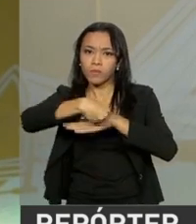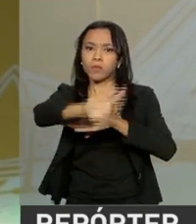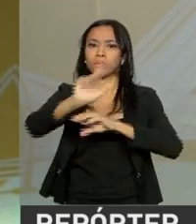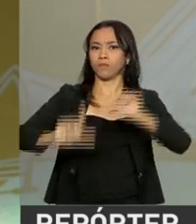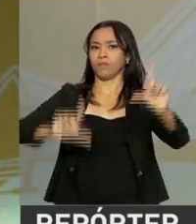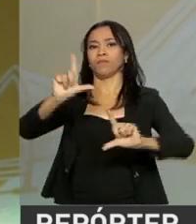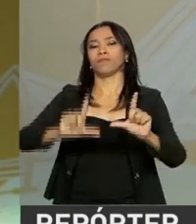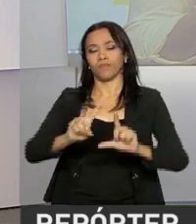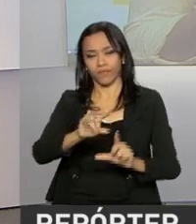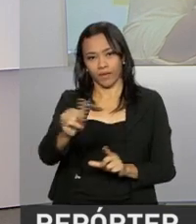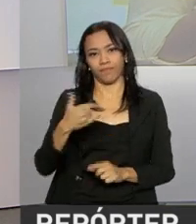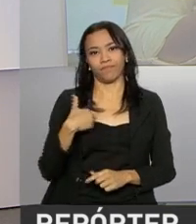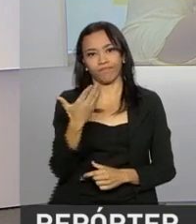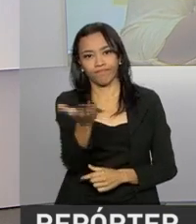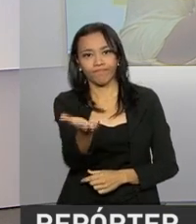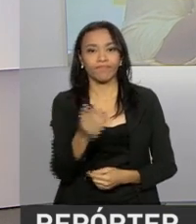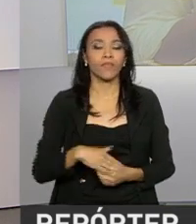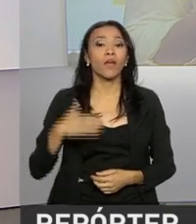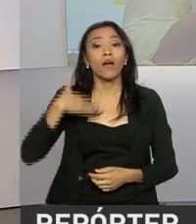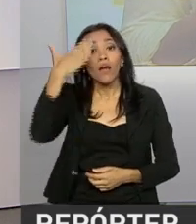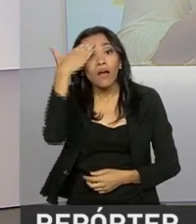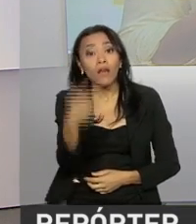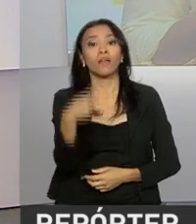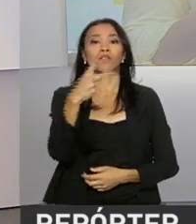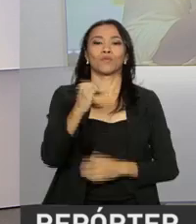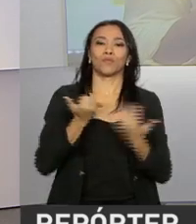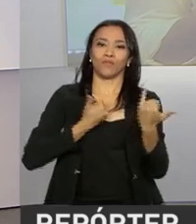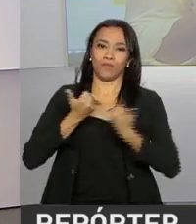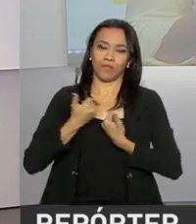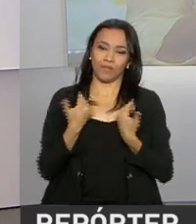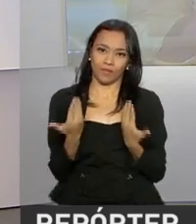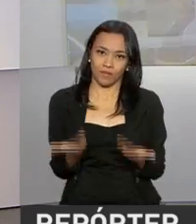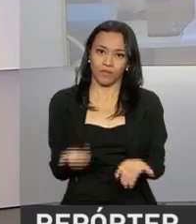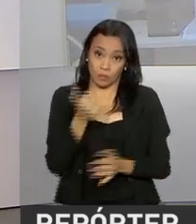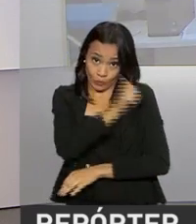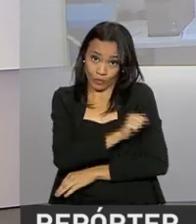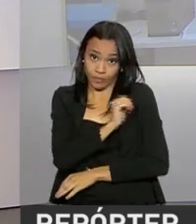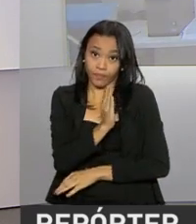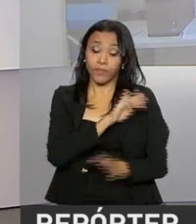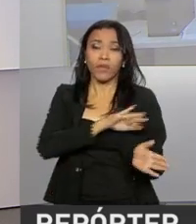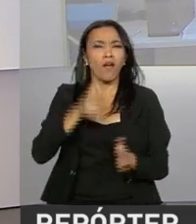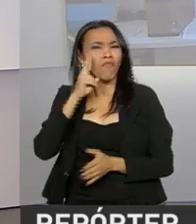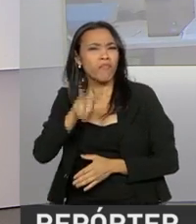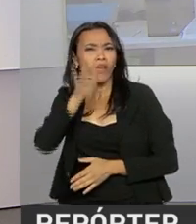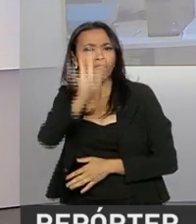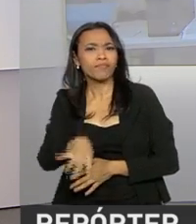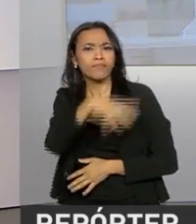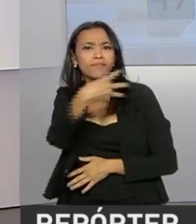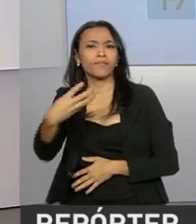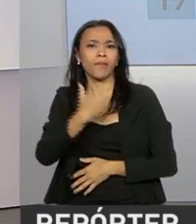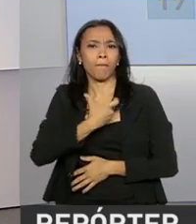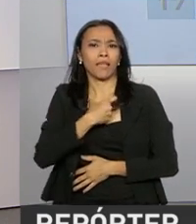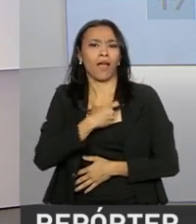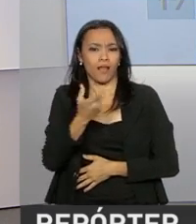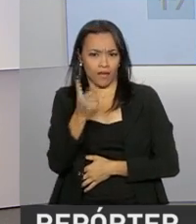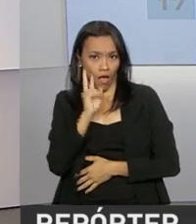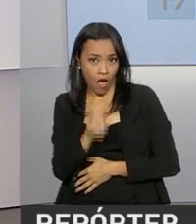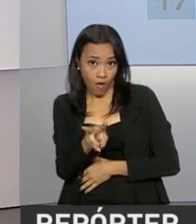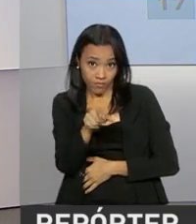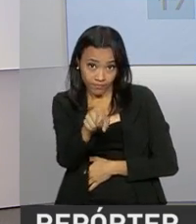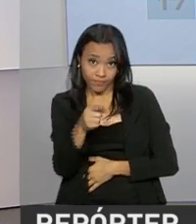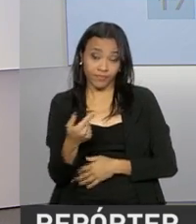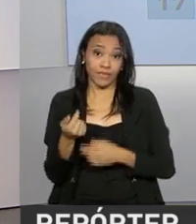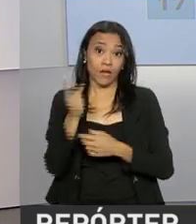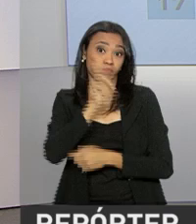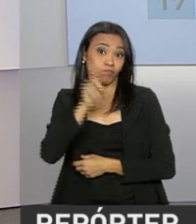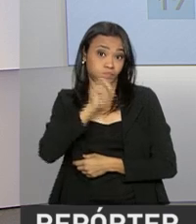você, Leandro. Obrigado, Ellen, pelas suas informações aí do Rio de Janeiro. Vamos ver como é que está o quadro de medalhas agora, então? Vamos colocar aqui no telão. Olha aí,